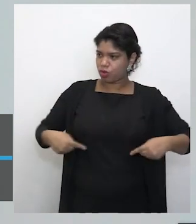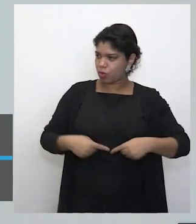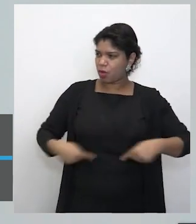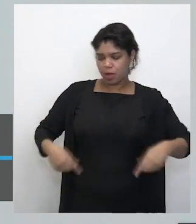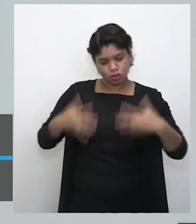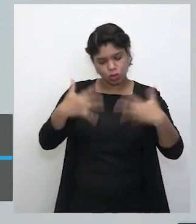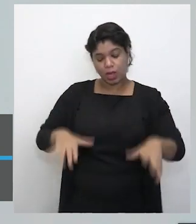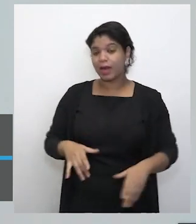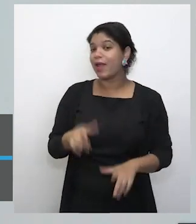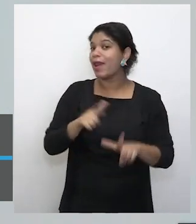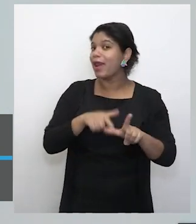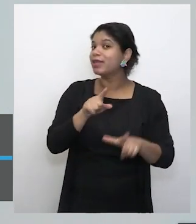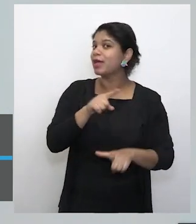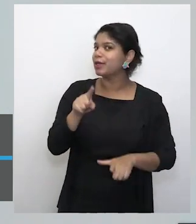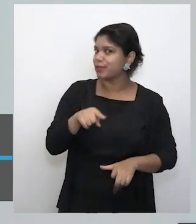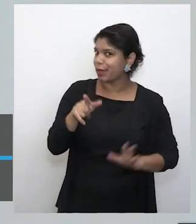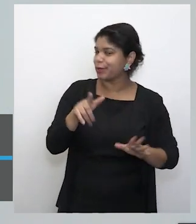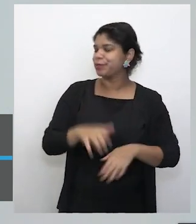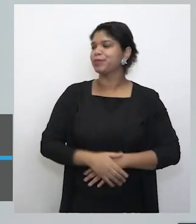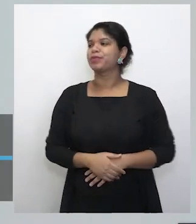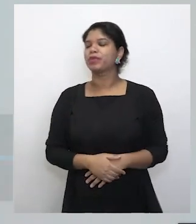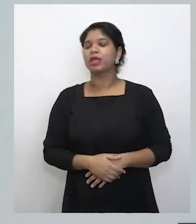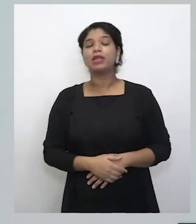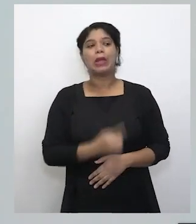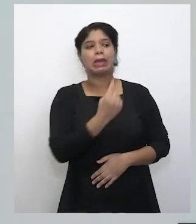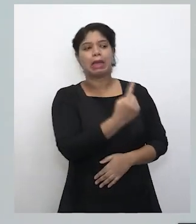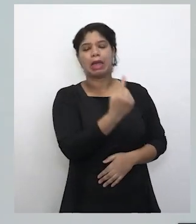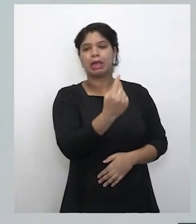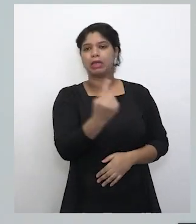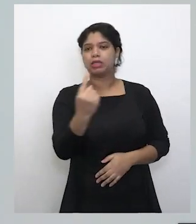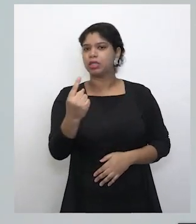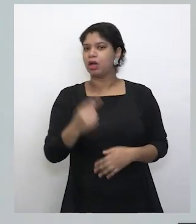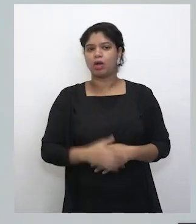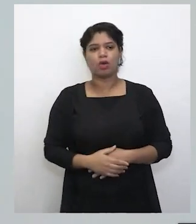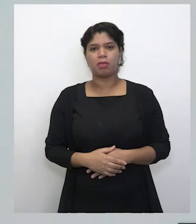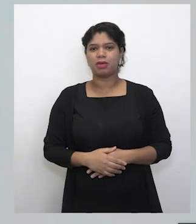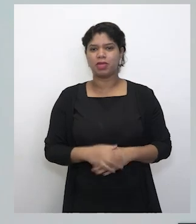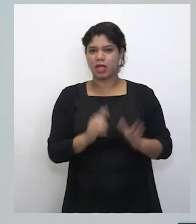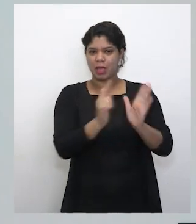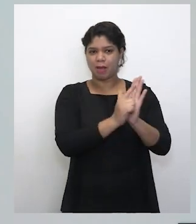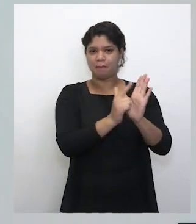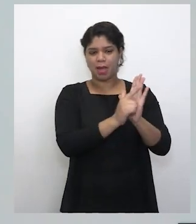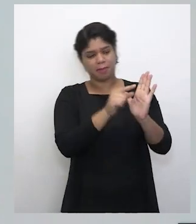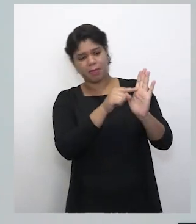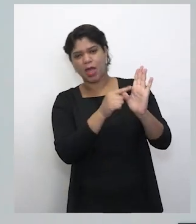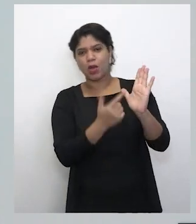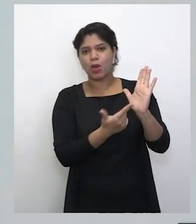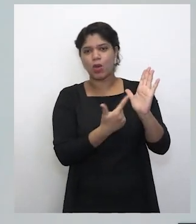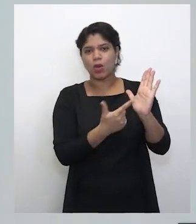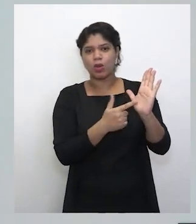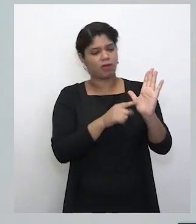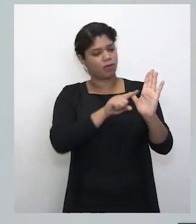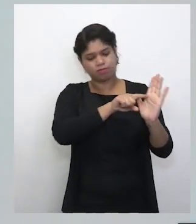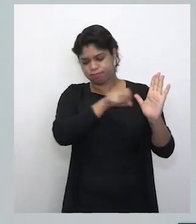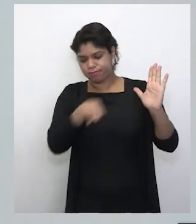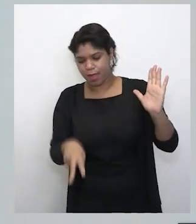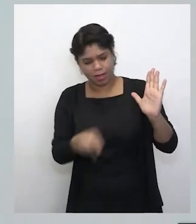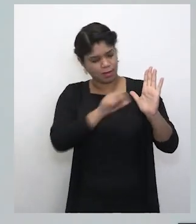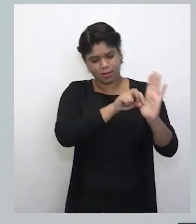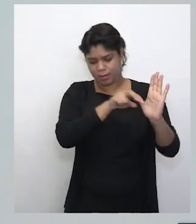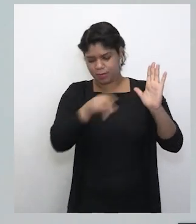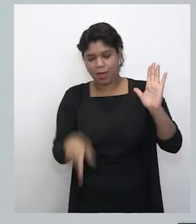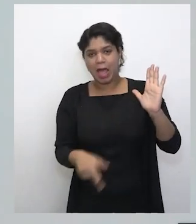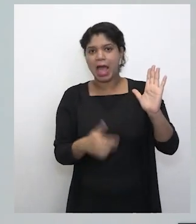zunido. Foram, uma por uma, pulando das páginas do pequeno livro e